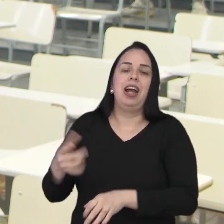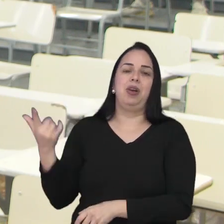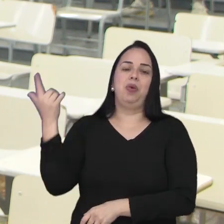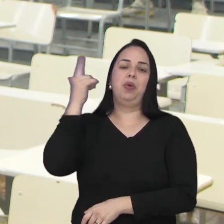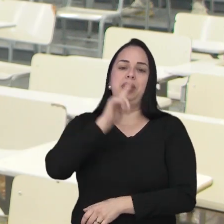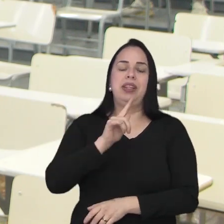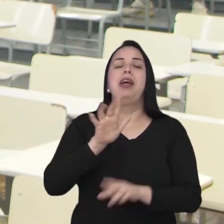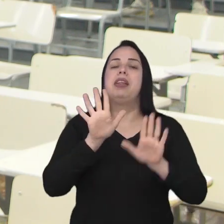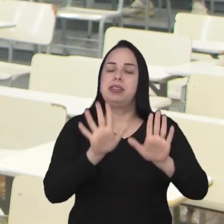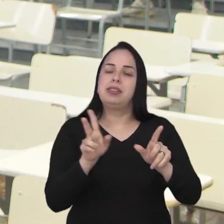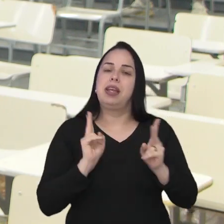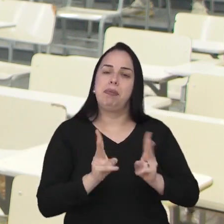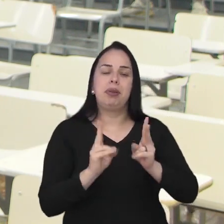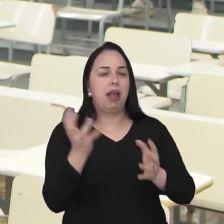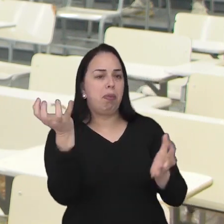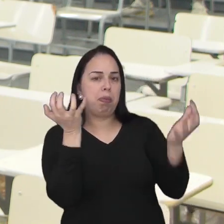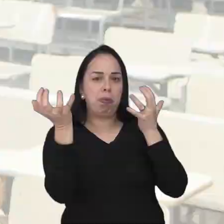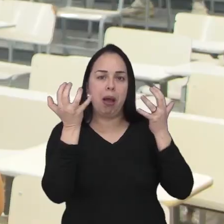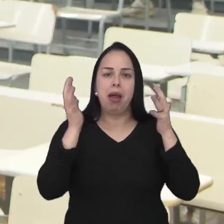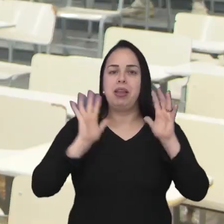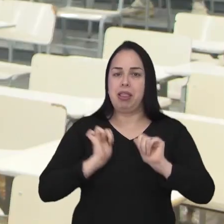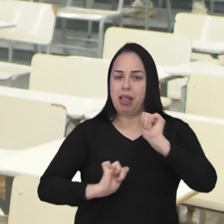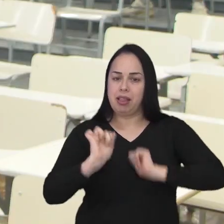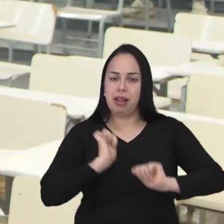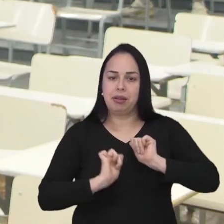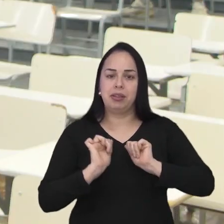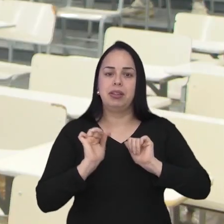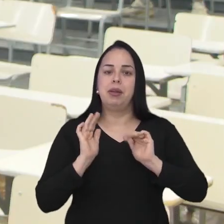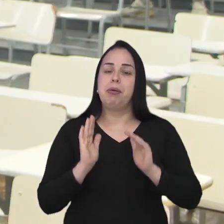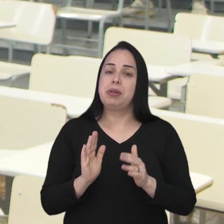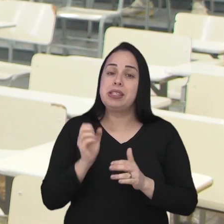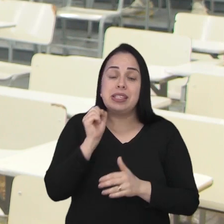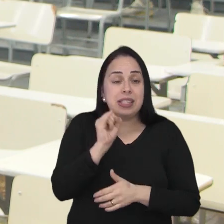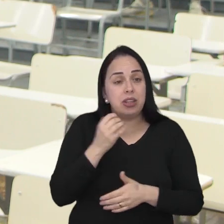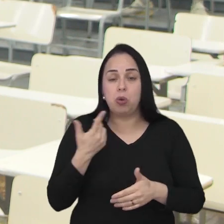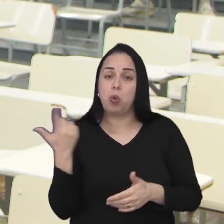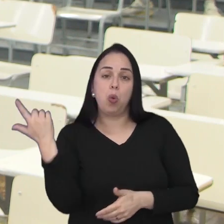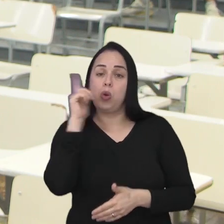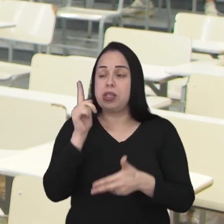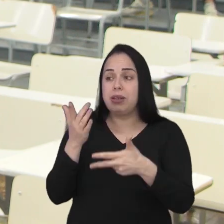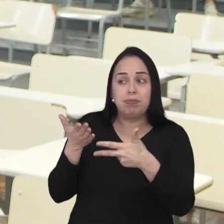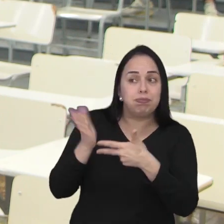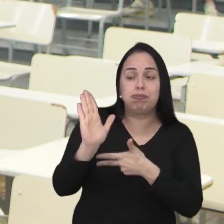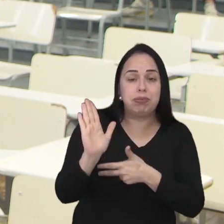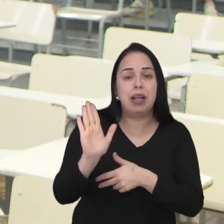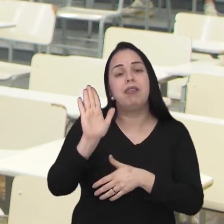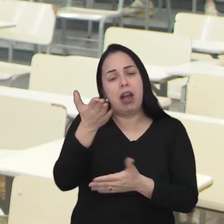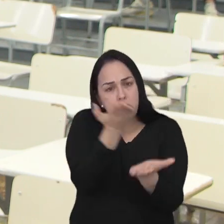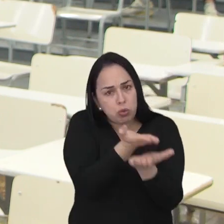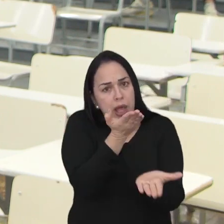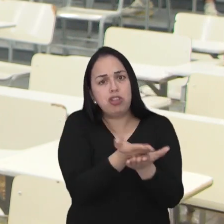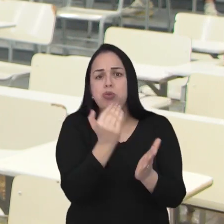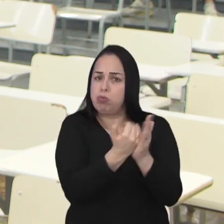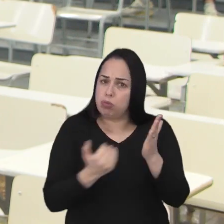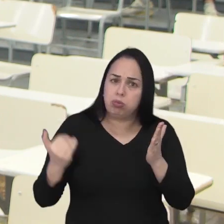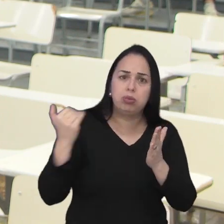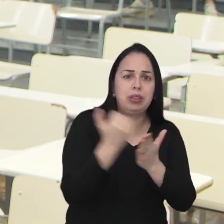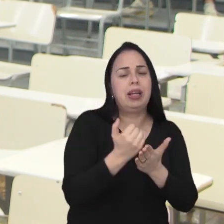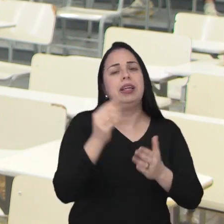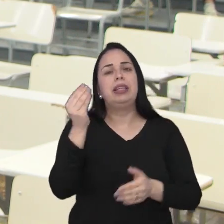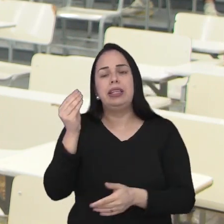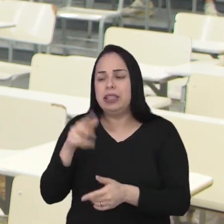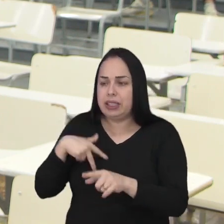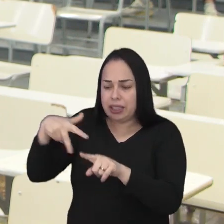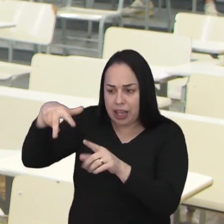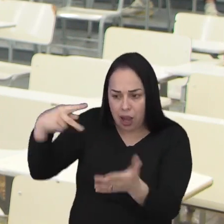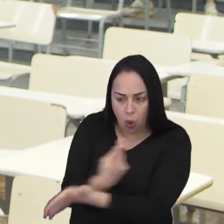prova, tipo, óbvio, sempre vai ter pressão, sempre vai ter ansiedade, mas não é o fim do mundo se você não alcançar a nota de corte que você quer, é você estudar mais, se esforçar, ver o que você